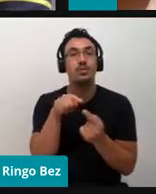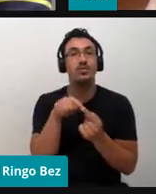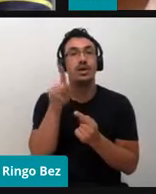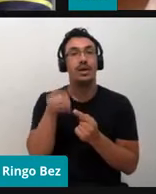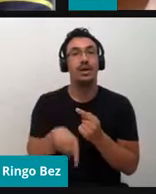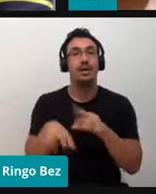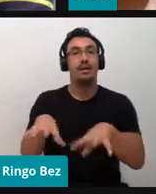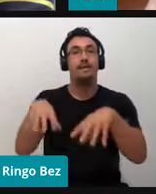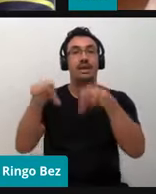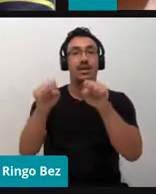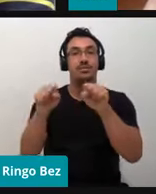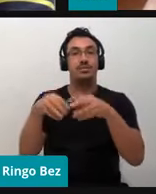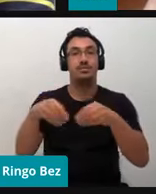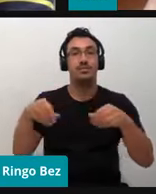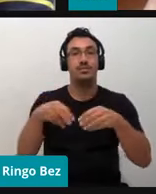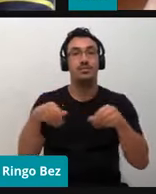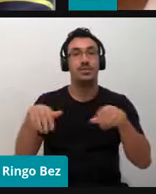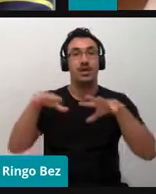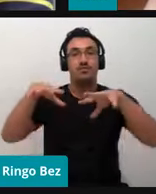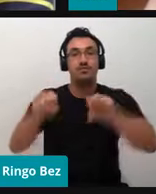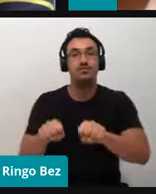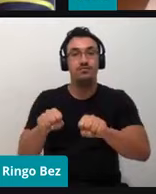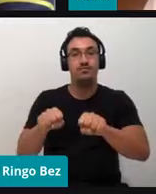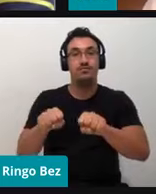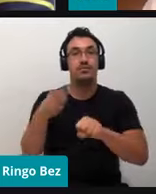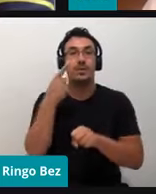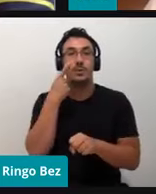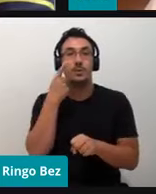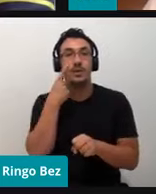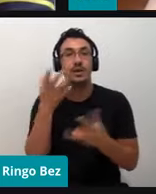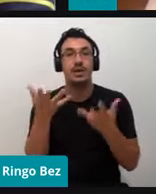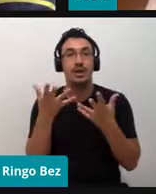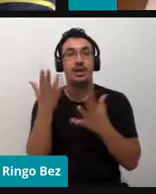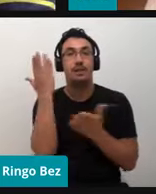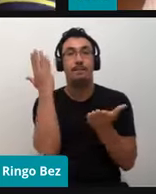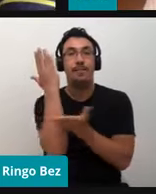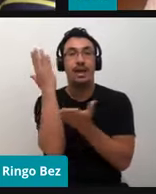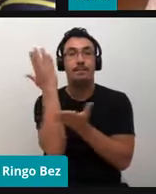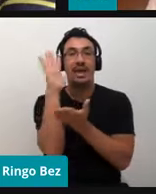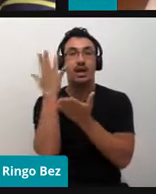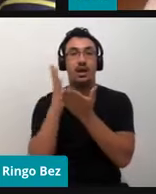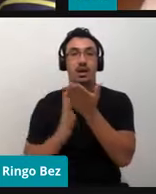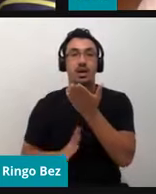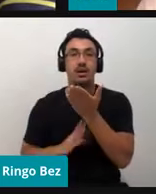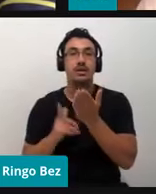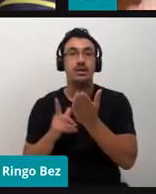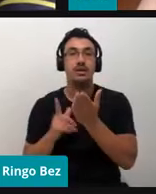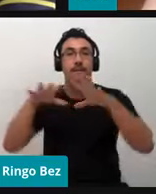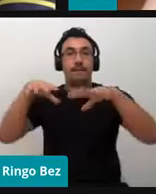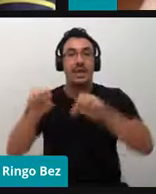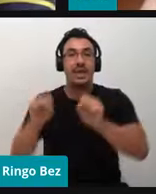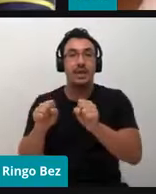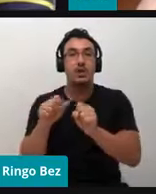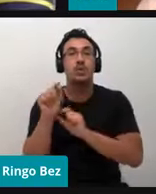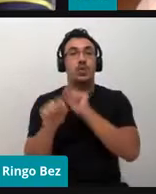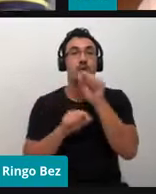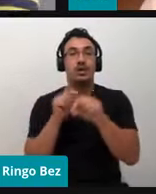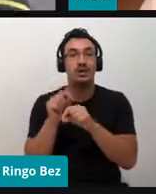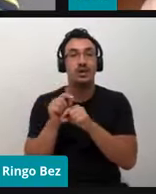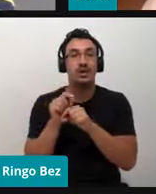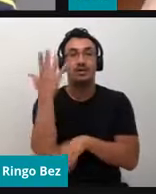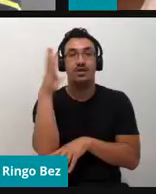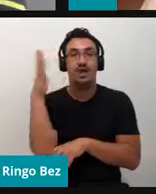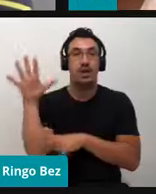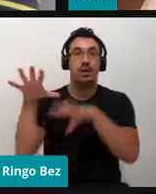terra. Né? É a esperança que esses desmatadores, que esses grileiros têm, de que ao tirar a floresta e colocar uma